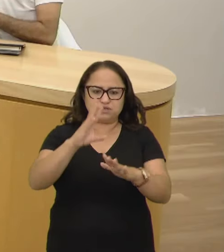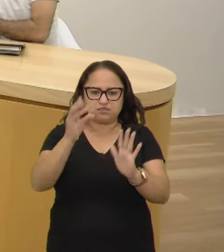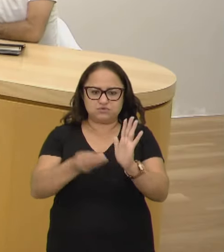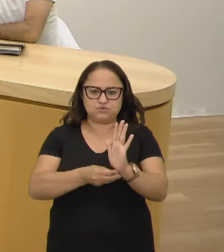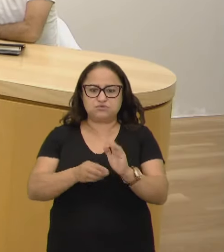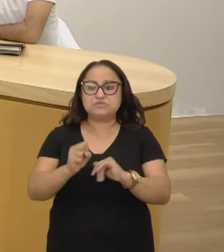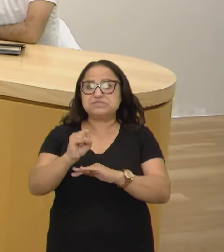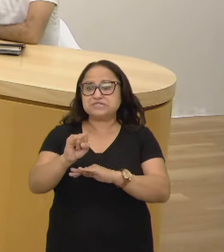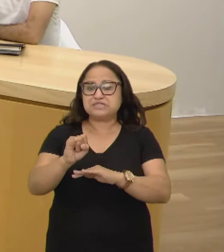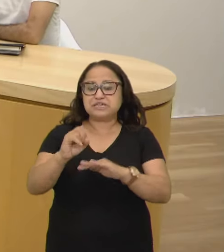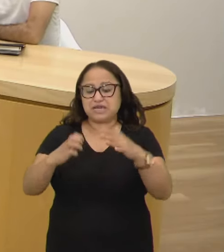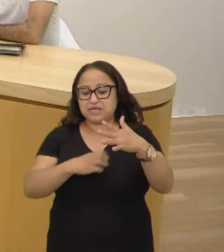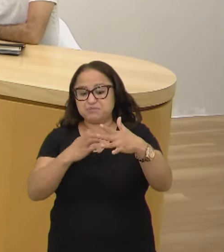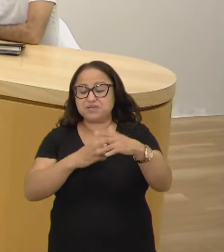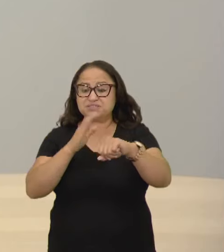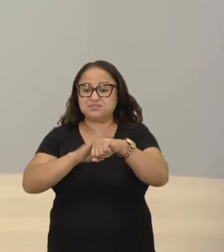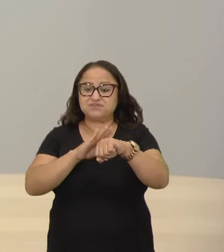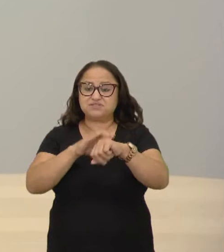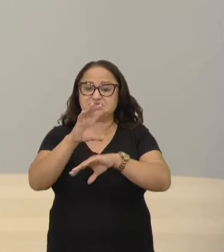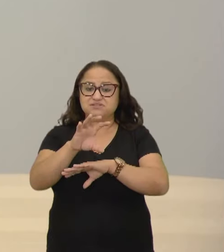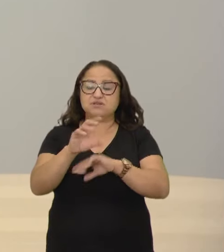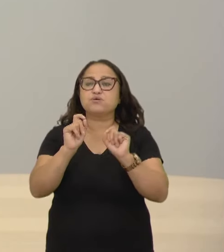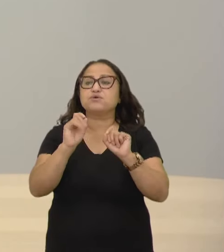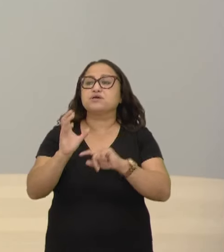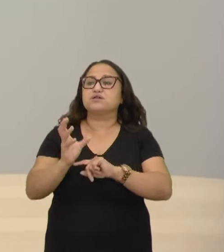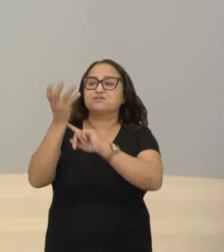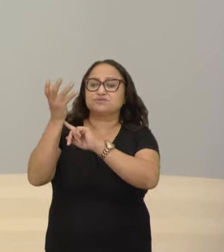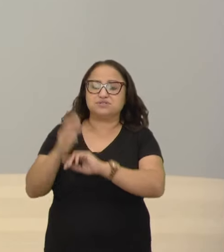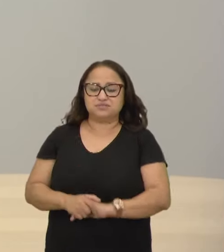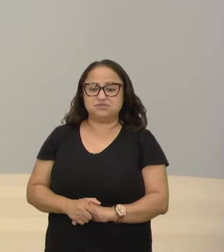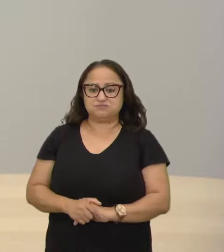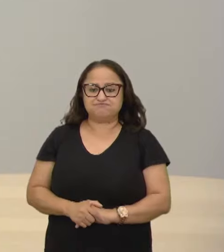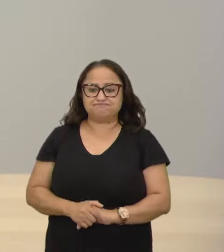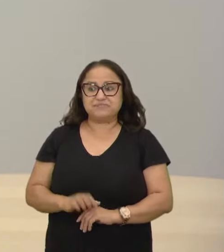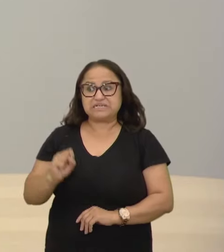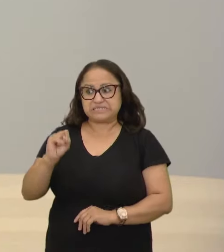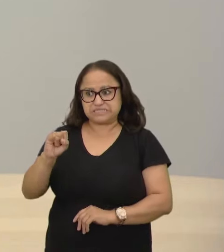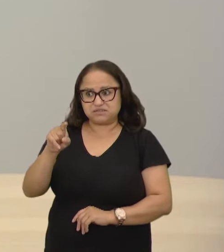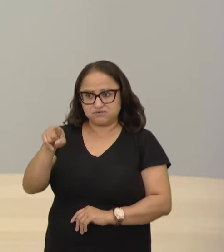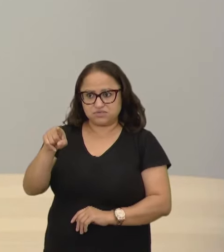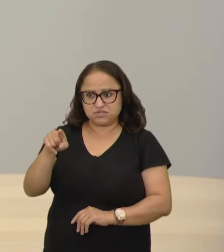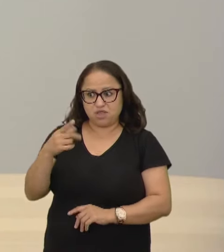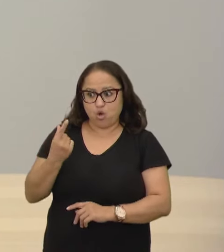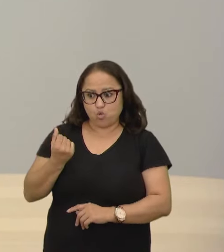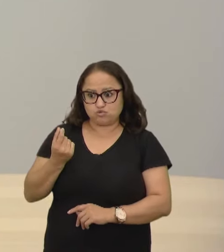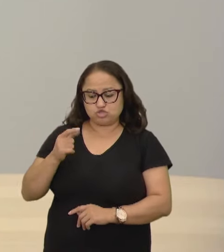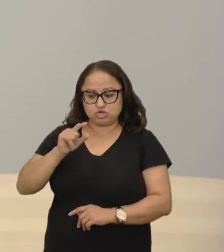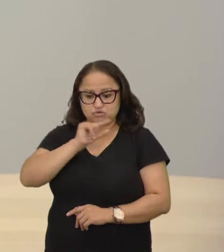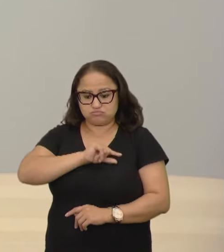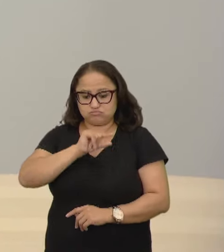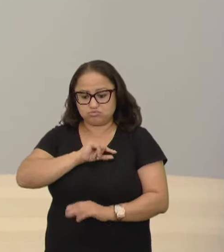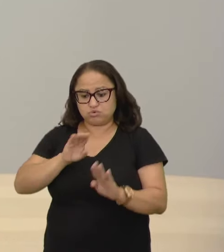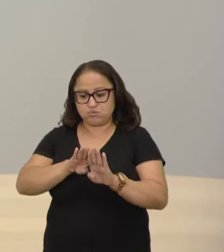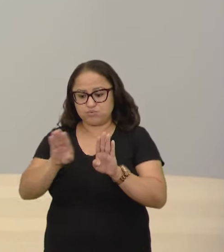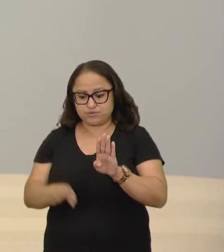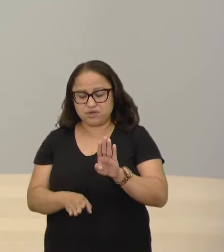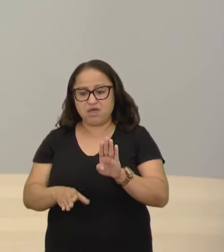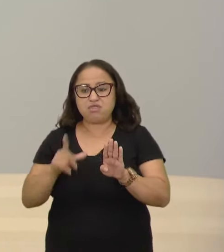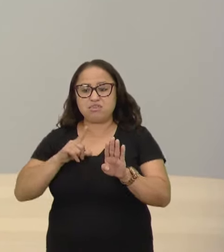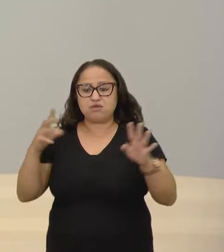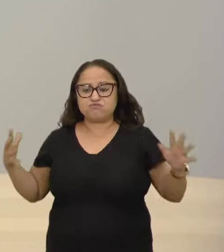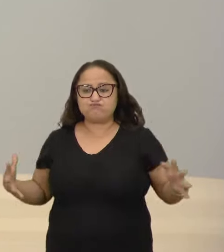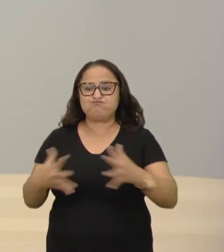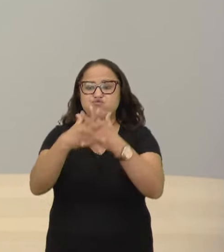isso, o que acontece? A questão é que se você degrada a renda, você acaba tendo um colapso